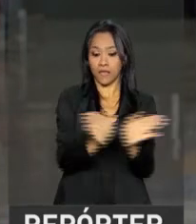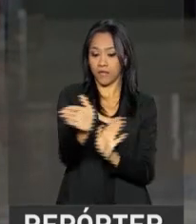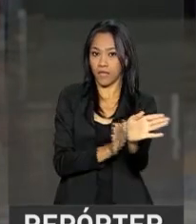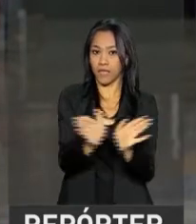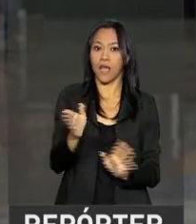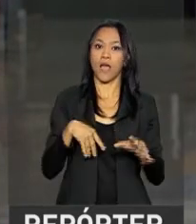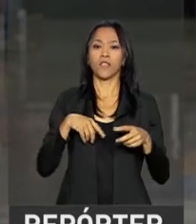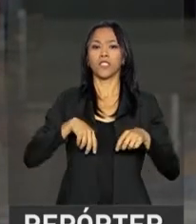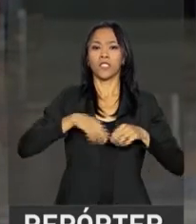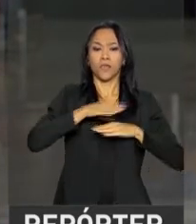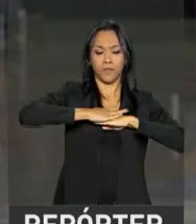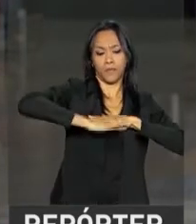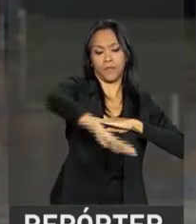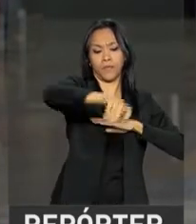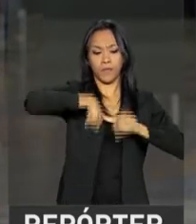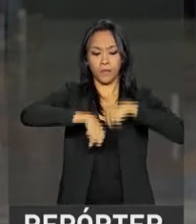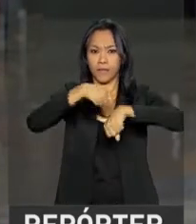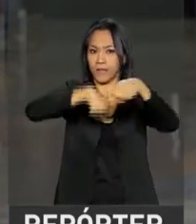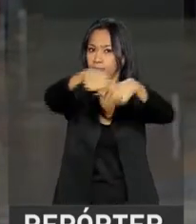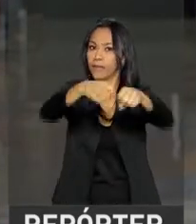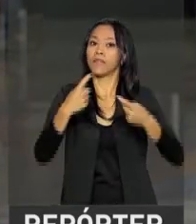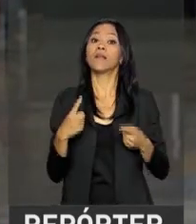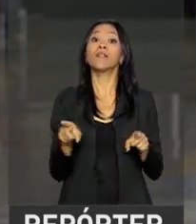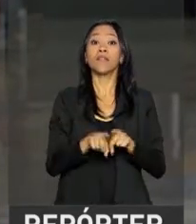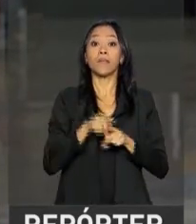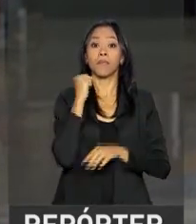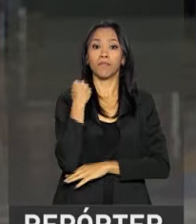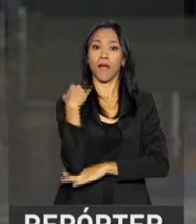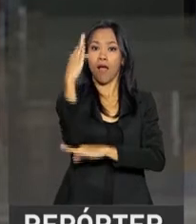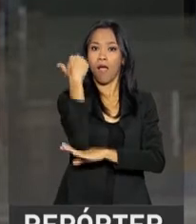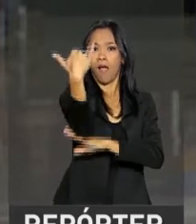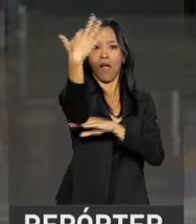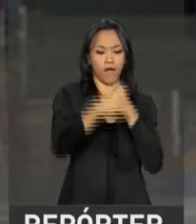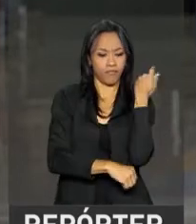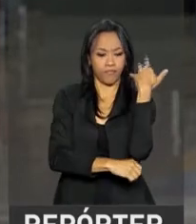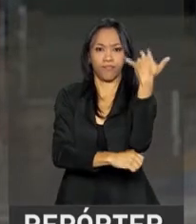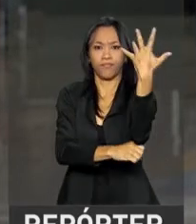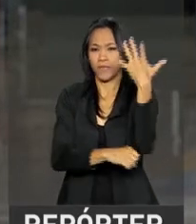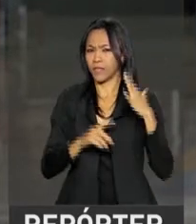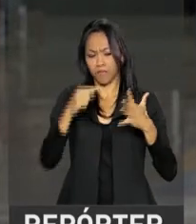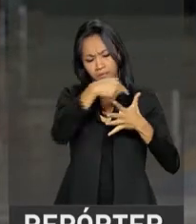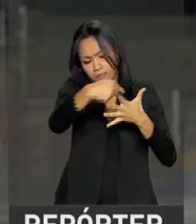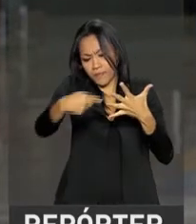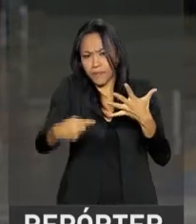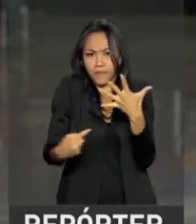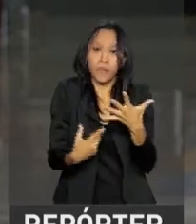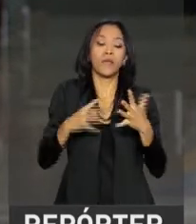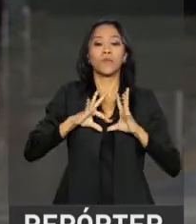ciclovias é obras também de drenagem com a arborização e paisagismo essas intervenções de mobilidade